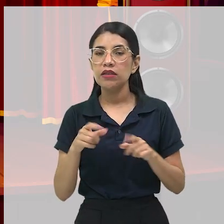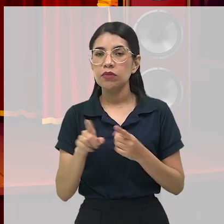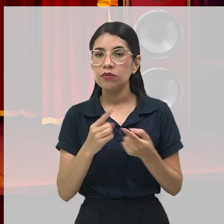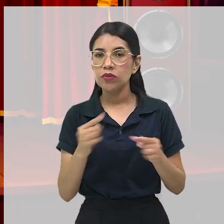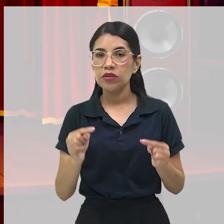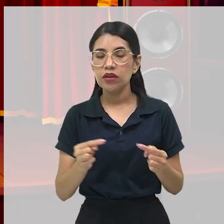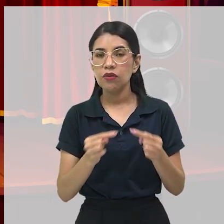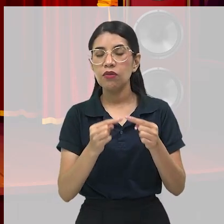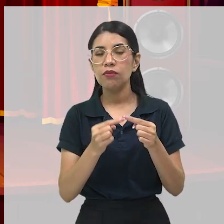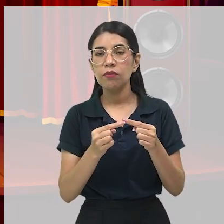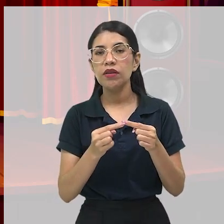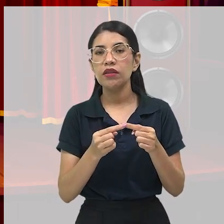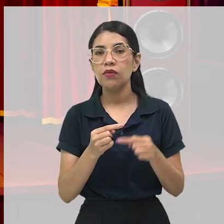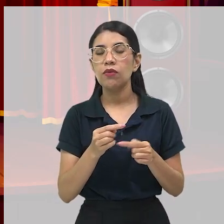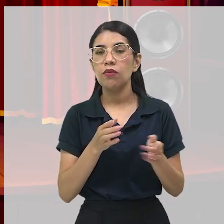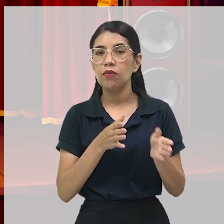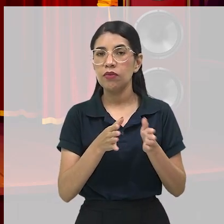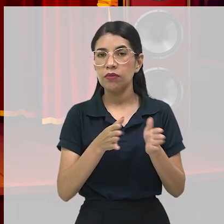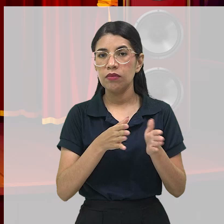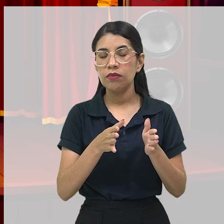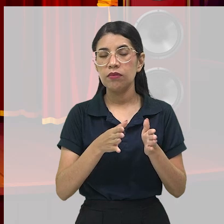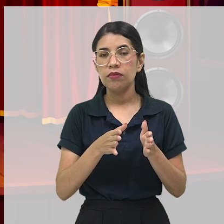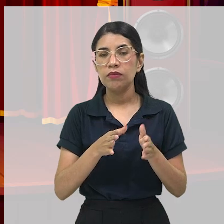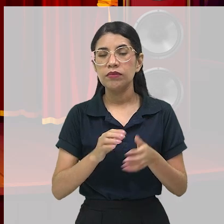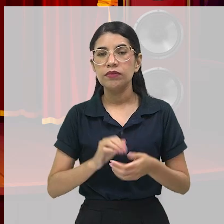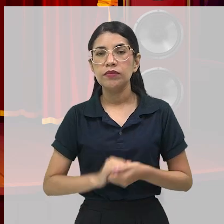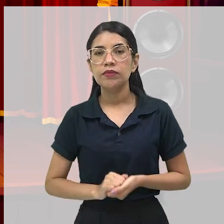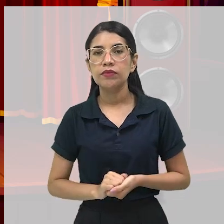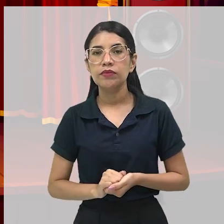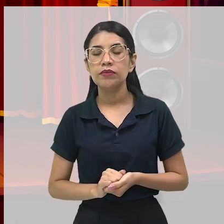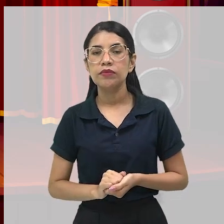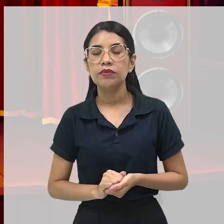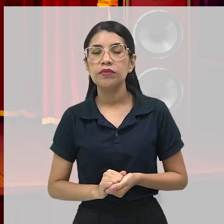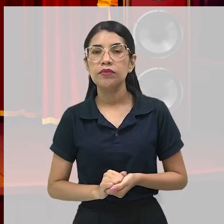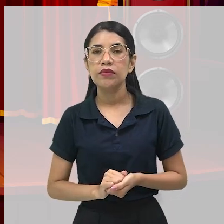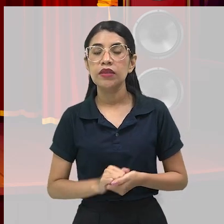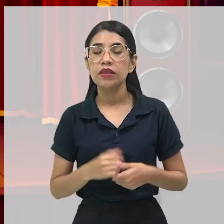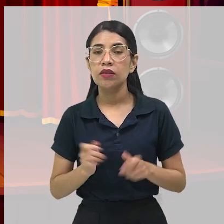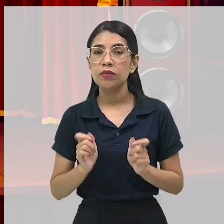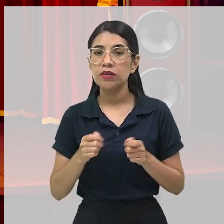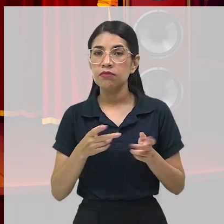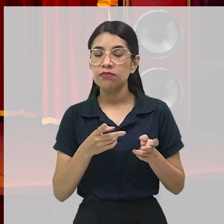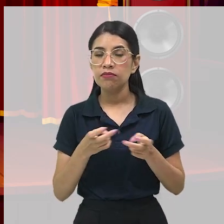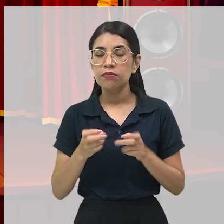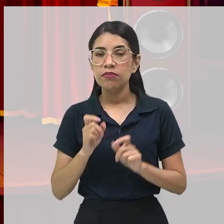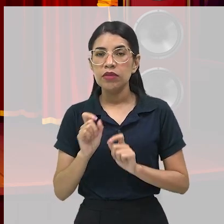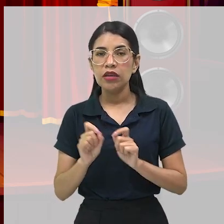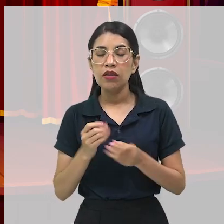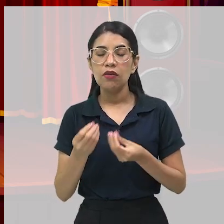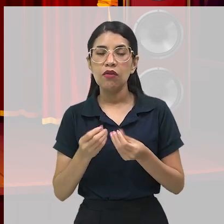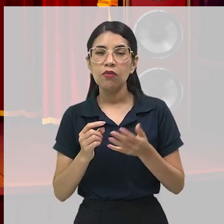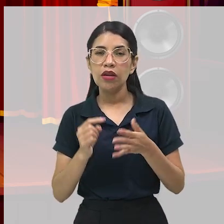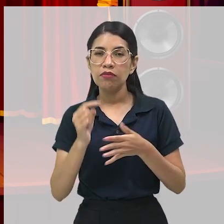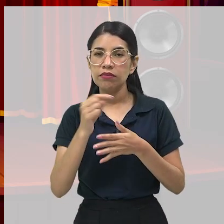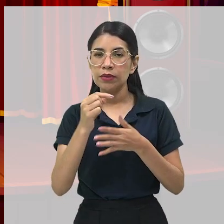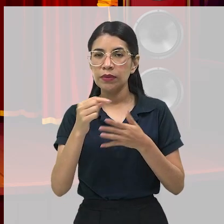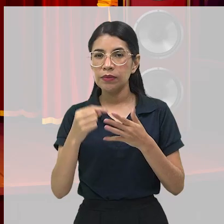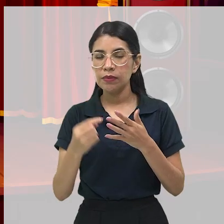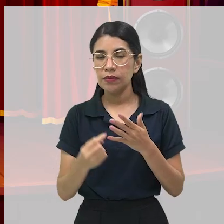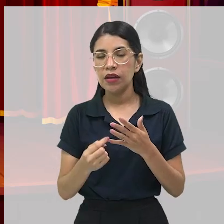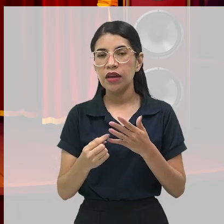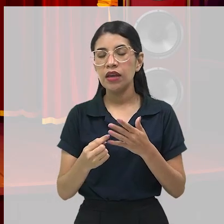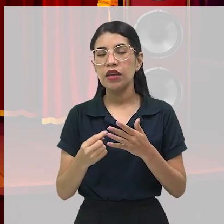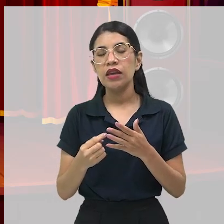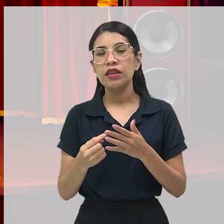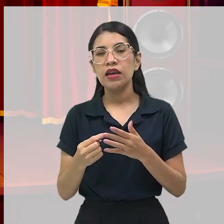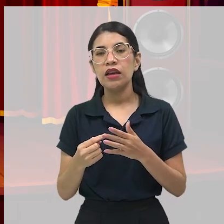sonora direcionada para isso, para criar essa ambientação. Então nós percebemos como esses elementos cênicos, eles são